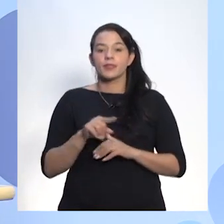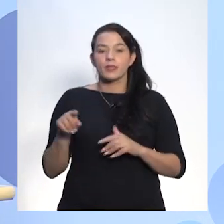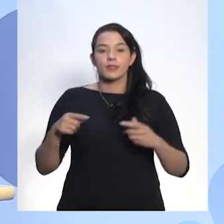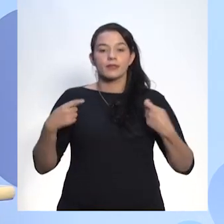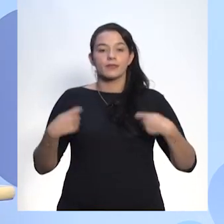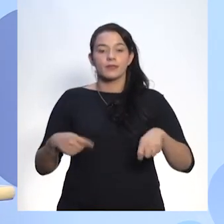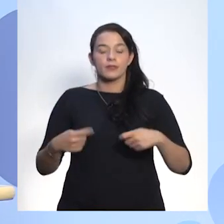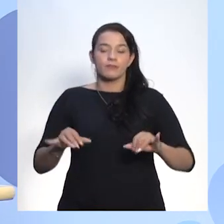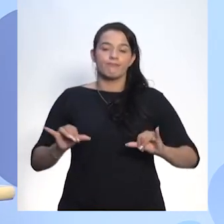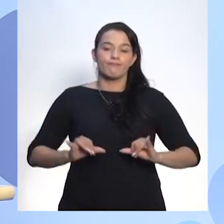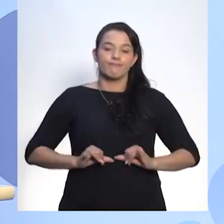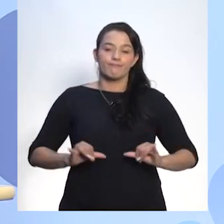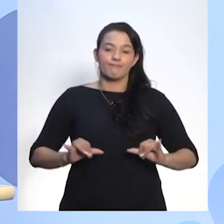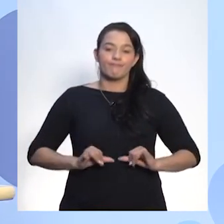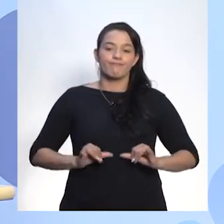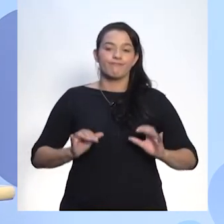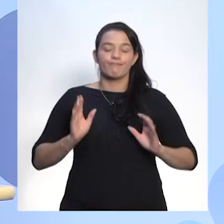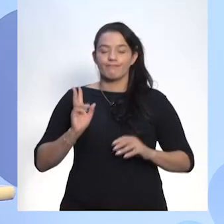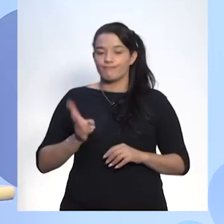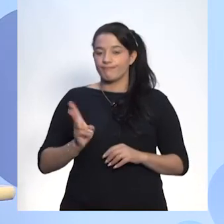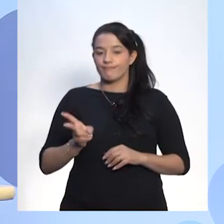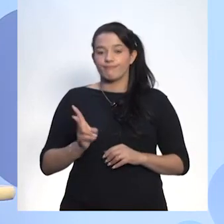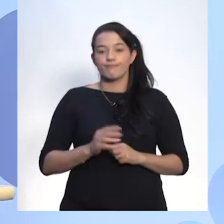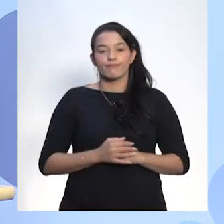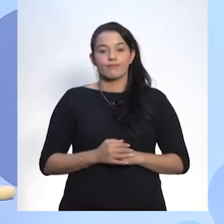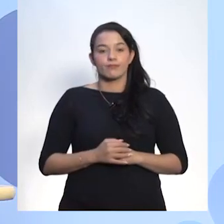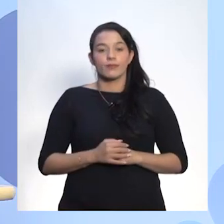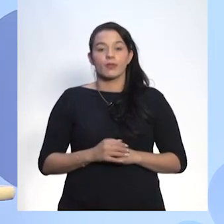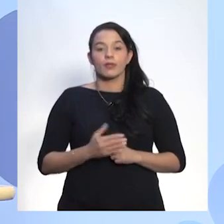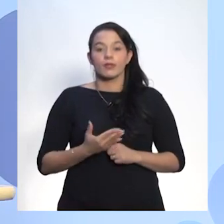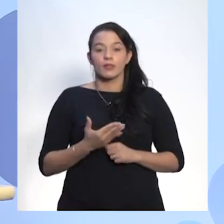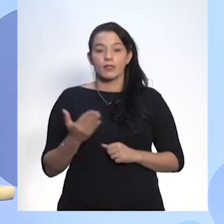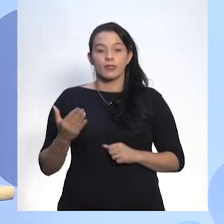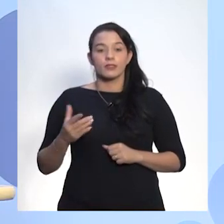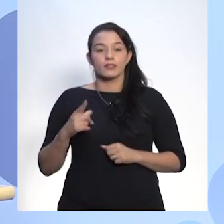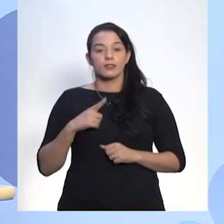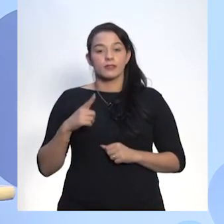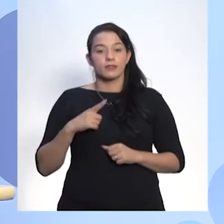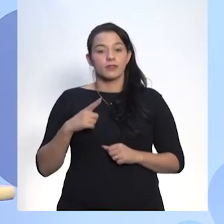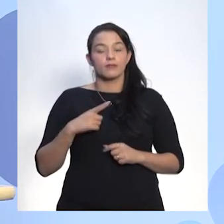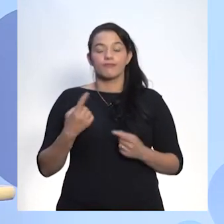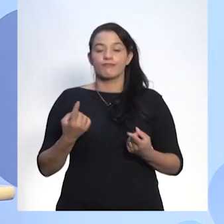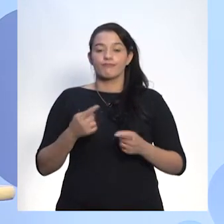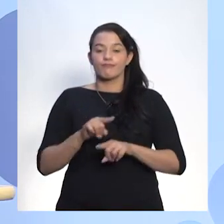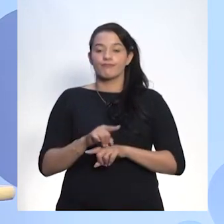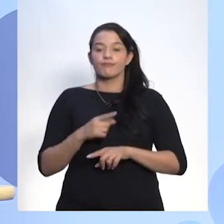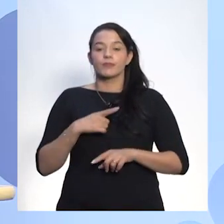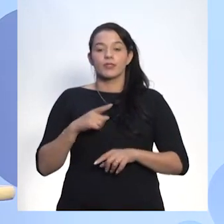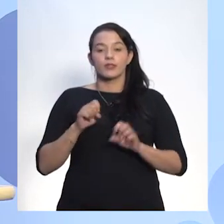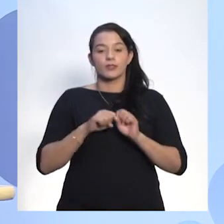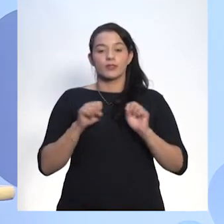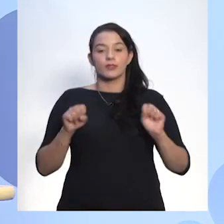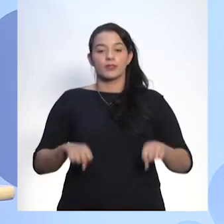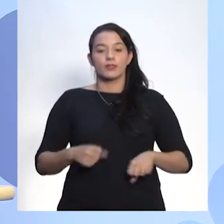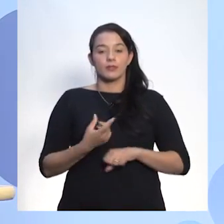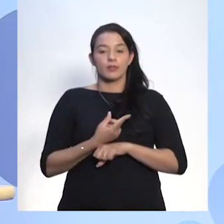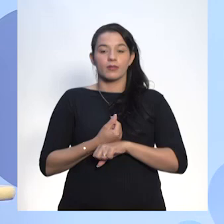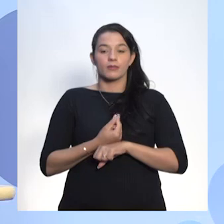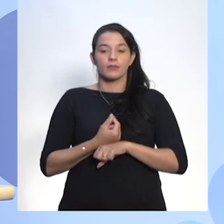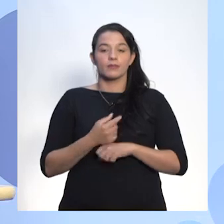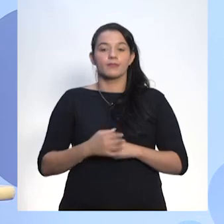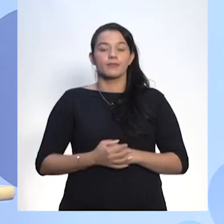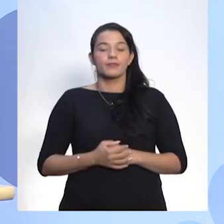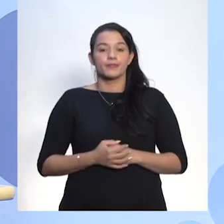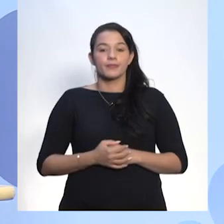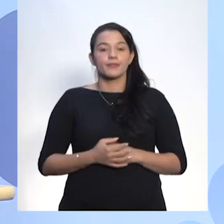vão sofrer as augúrias dessa contradição do sistema capitalista. Por